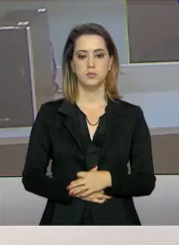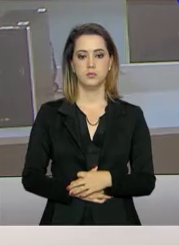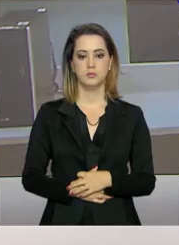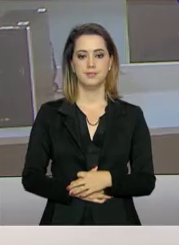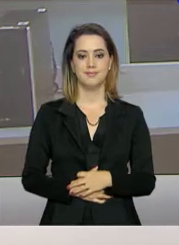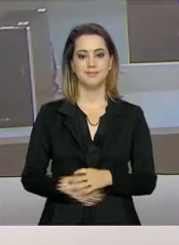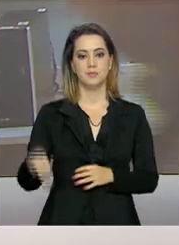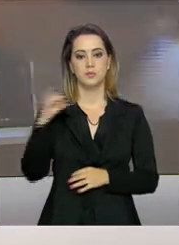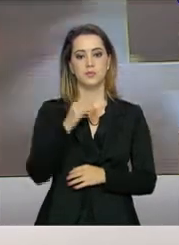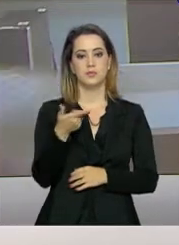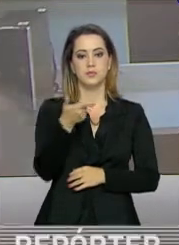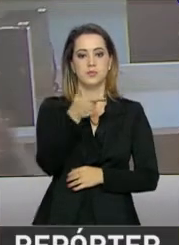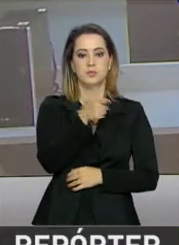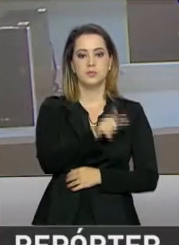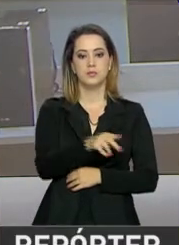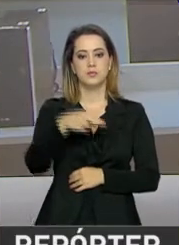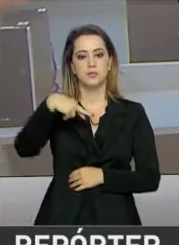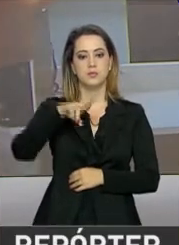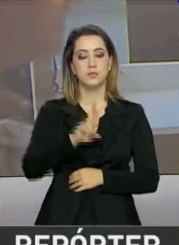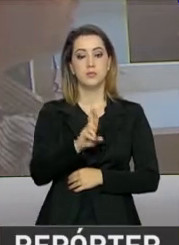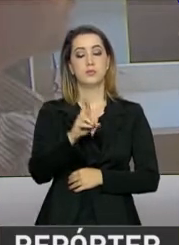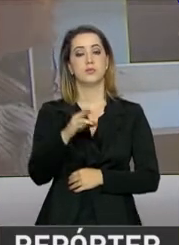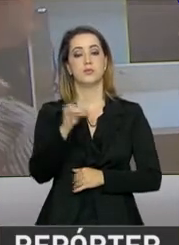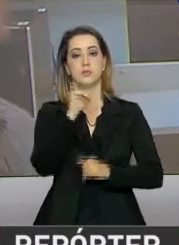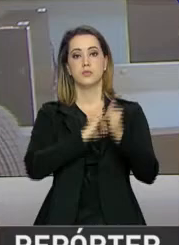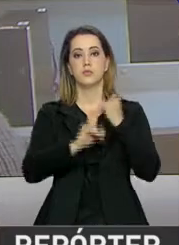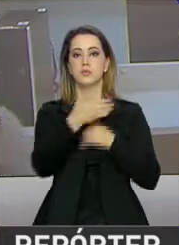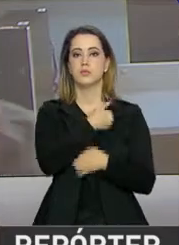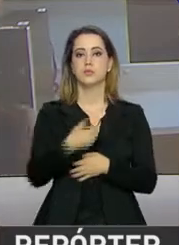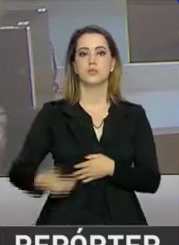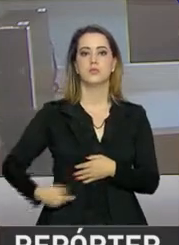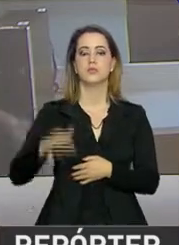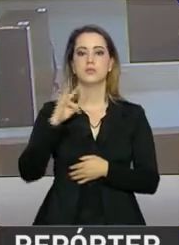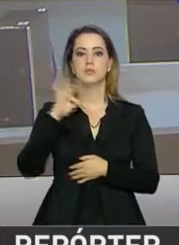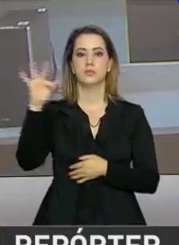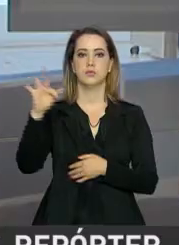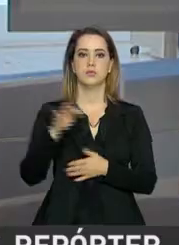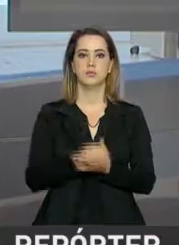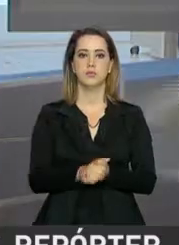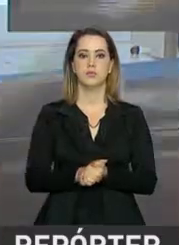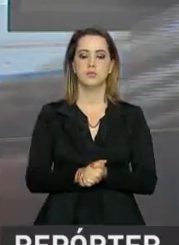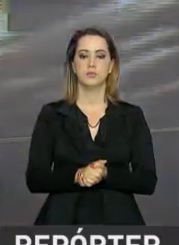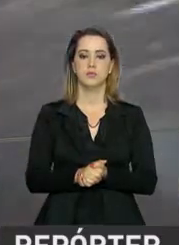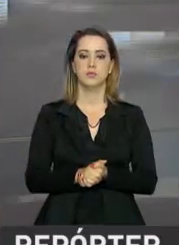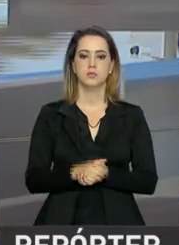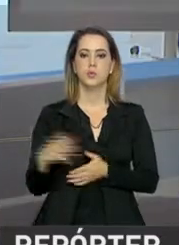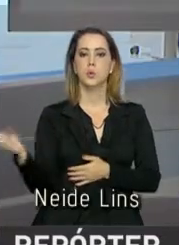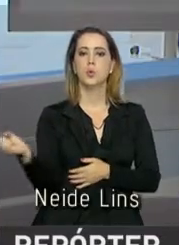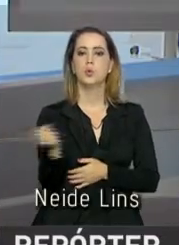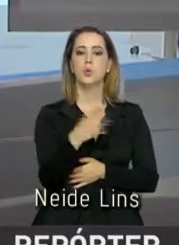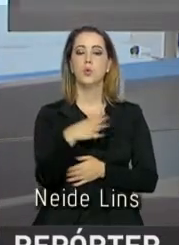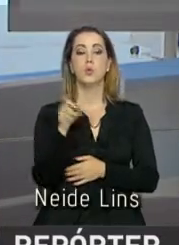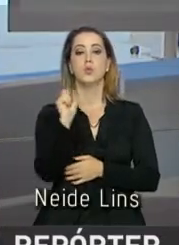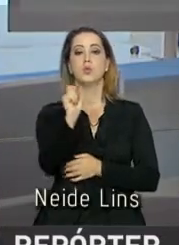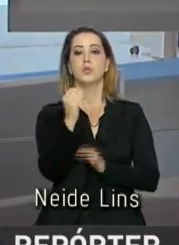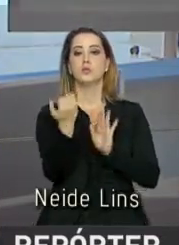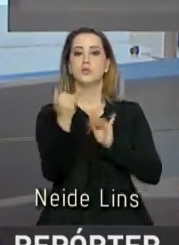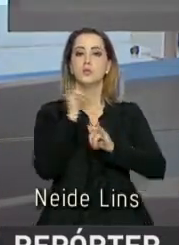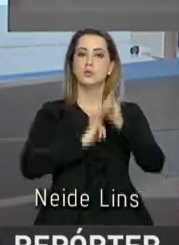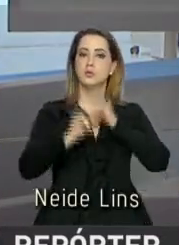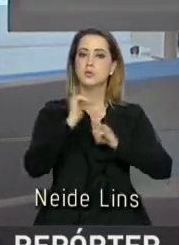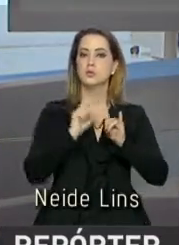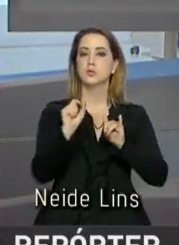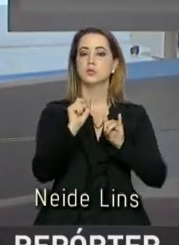olá estamos de volta com repórter nbr as notícias do governo federal o novo portal do governo vai facilitar